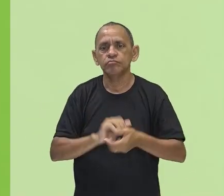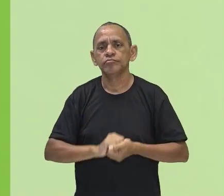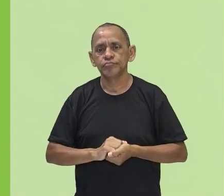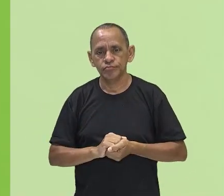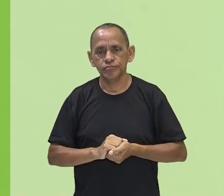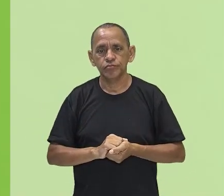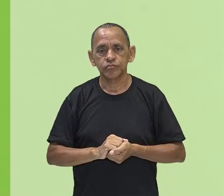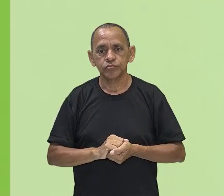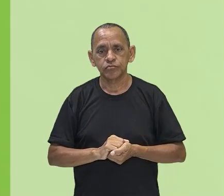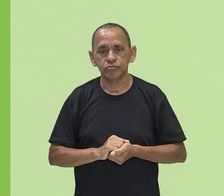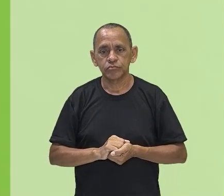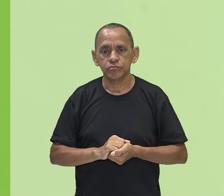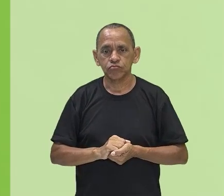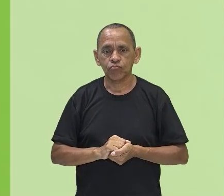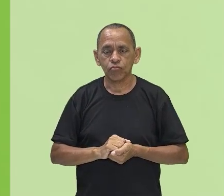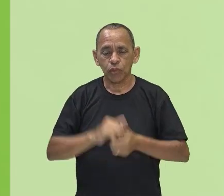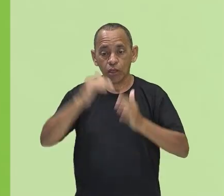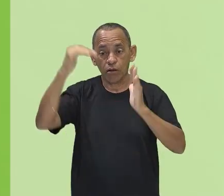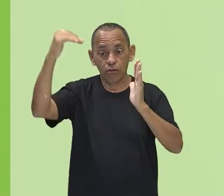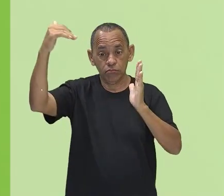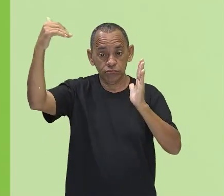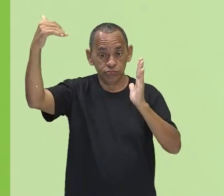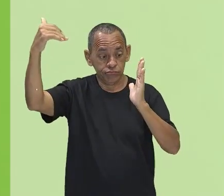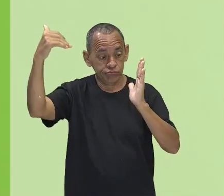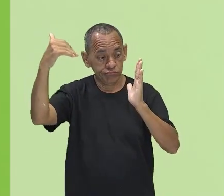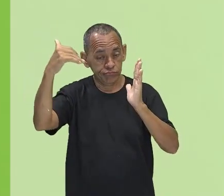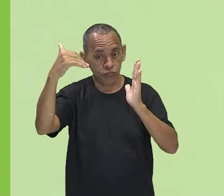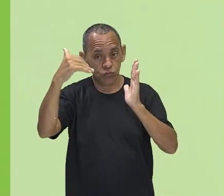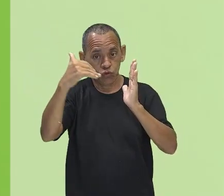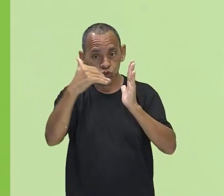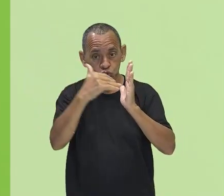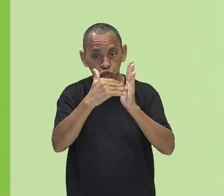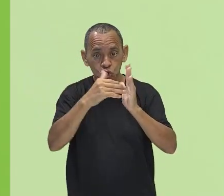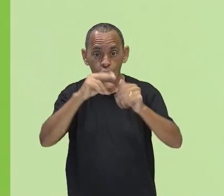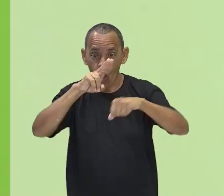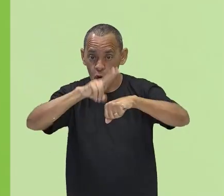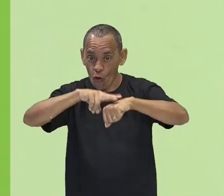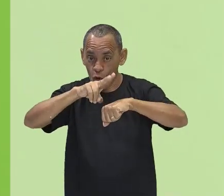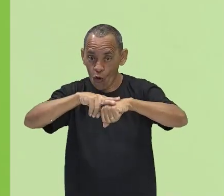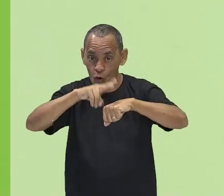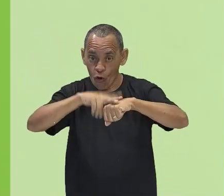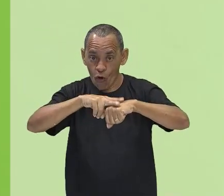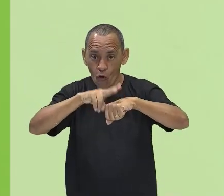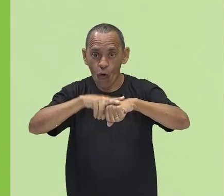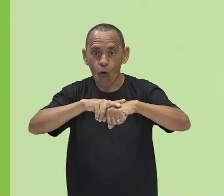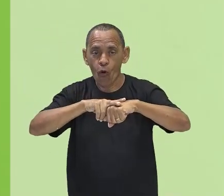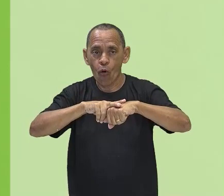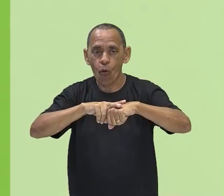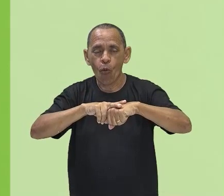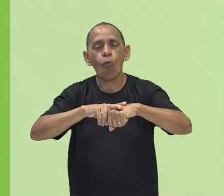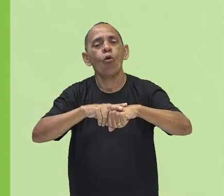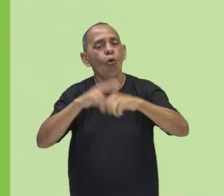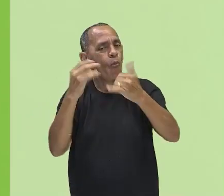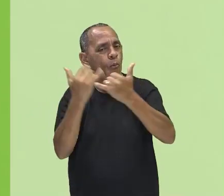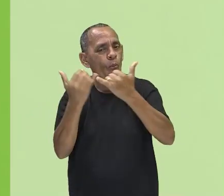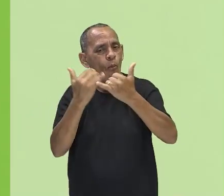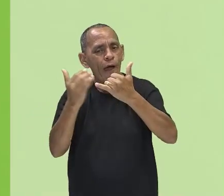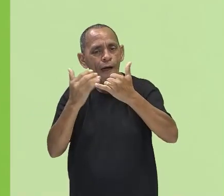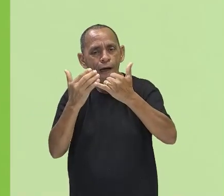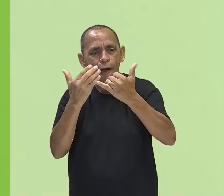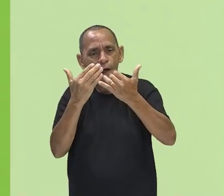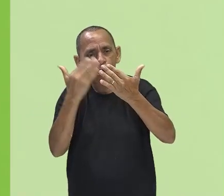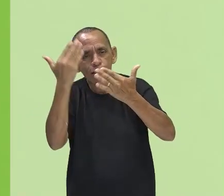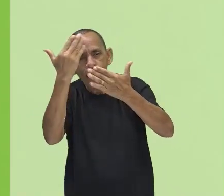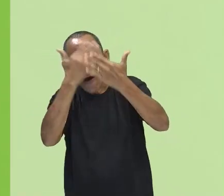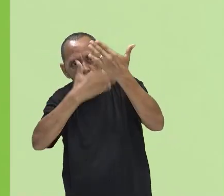meio ar e entra no meio, que é o vidro que aparentemente é transparente, mas é outro meio de propagação, o que vai